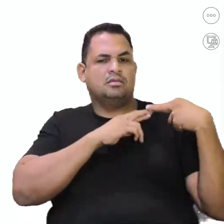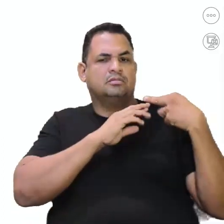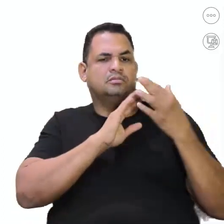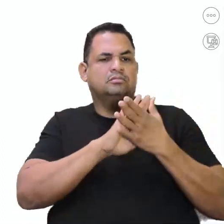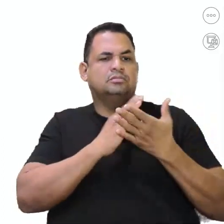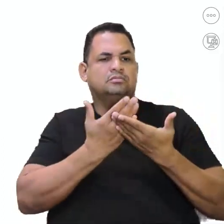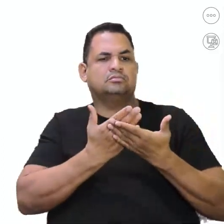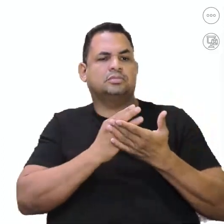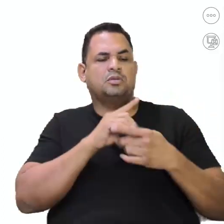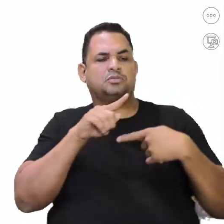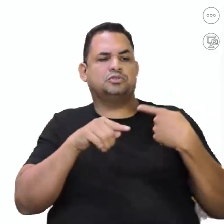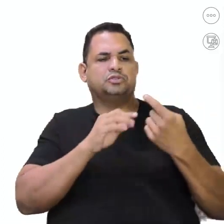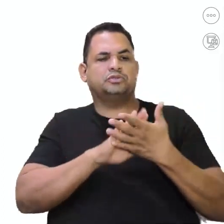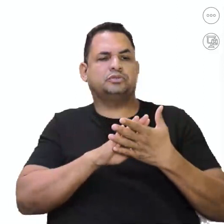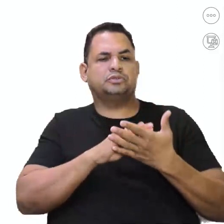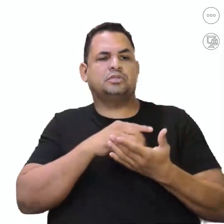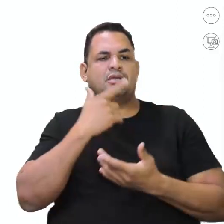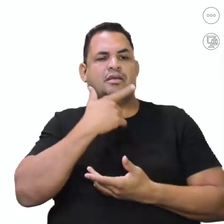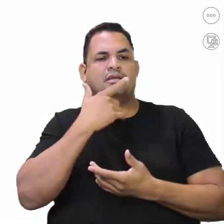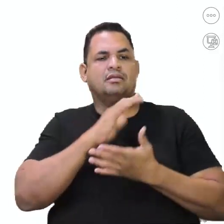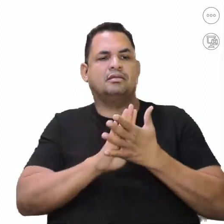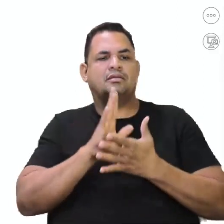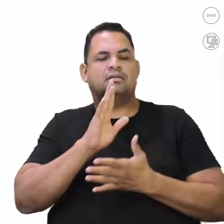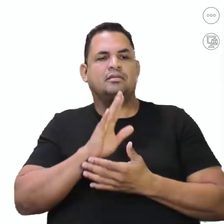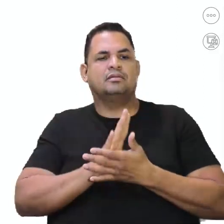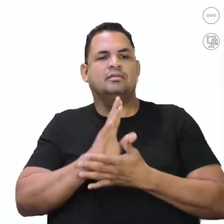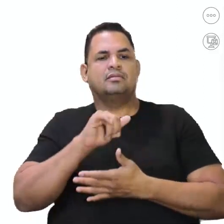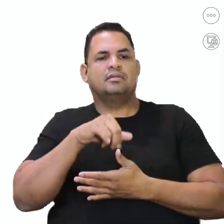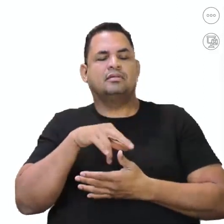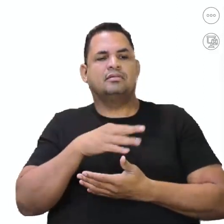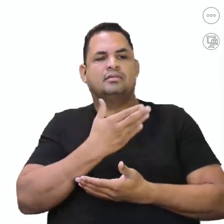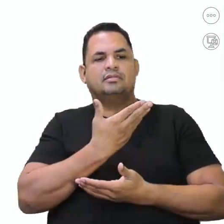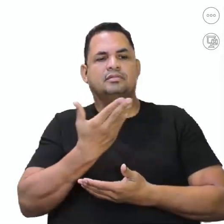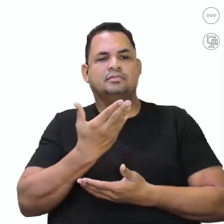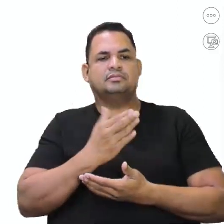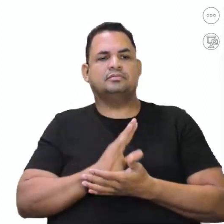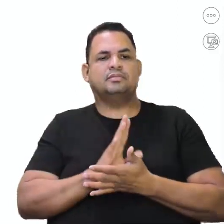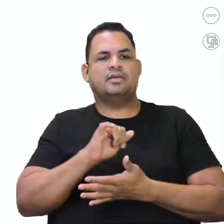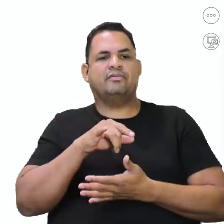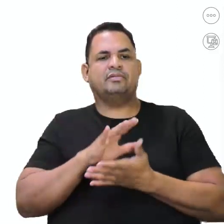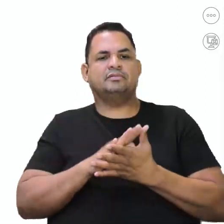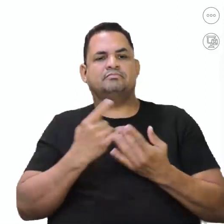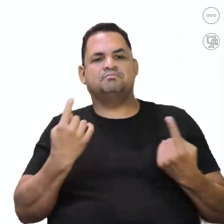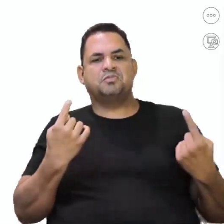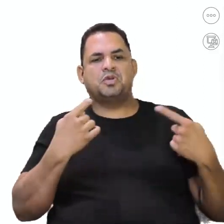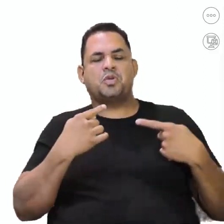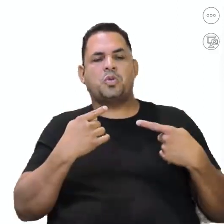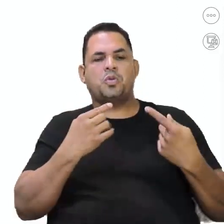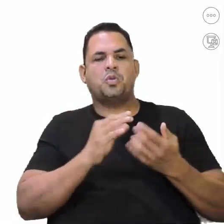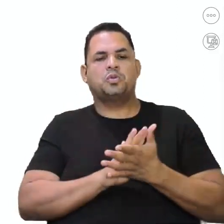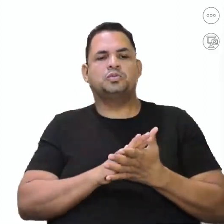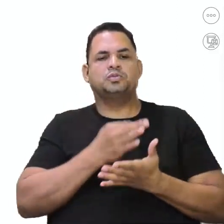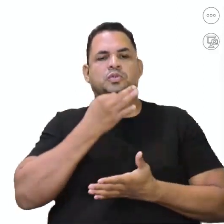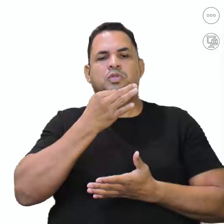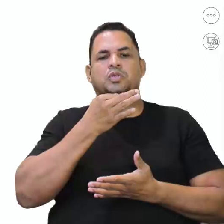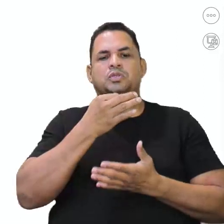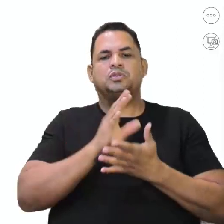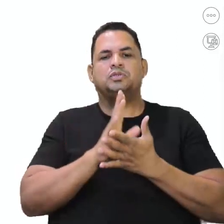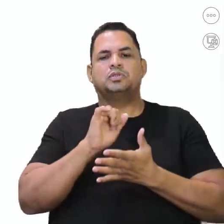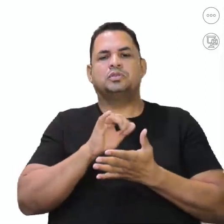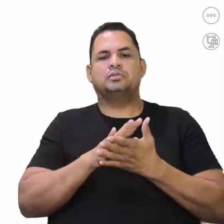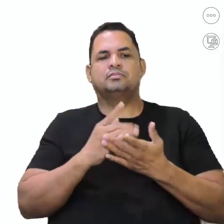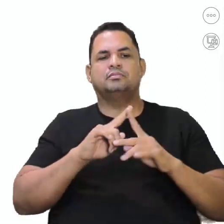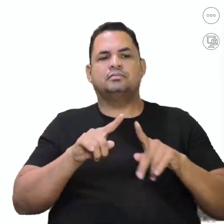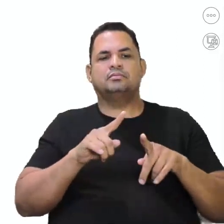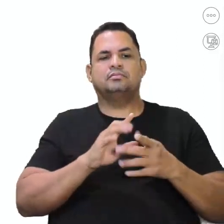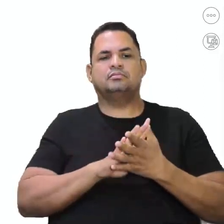humor. Susanita é amiga da Mafalda, certo? Mafalda opõe-se ao discurso da amiga